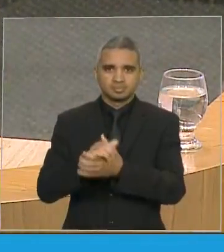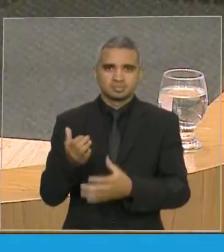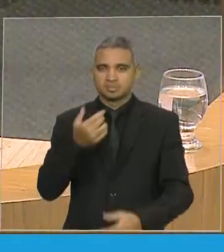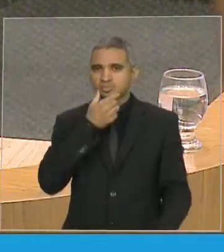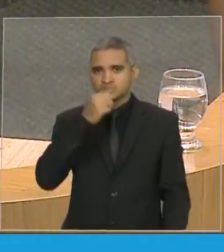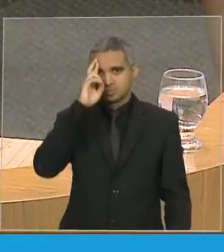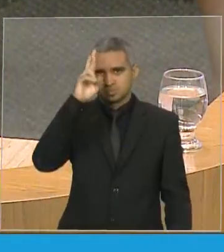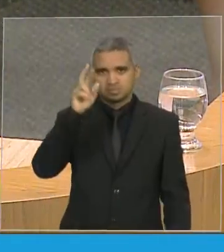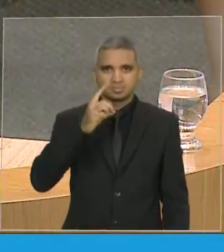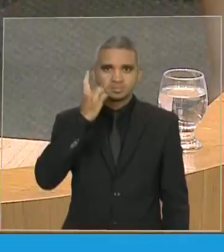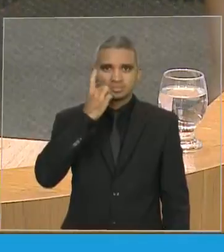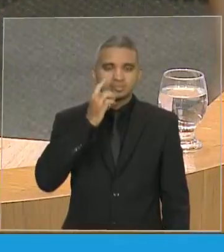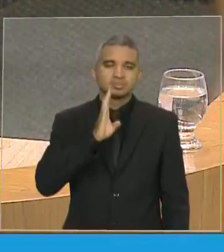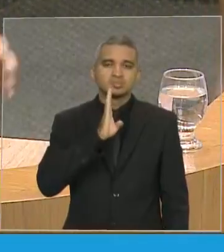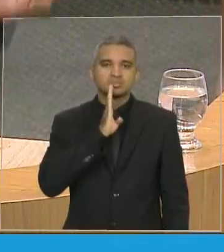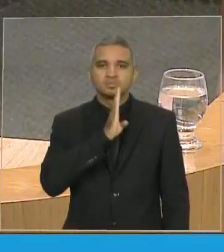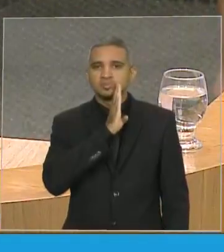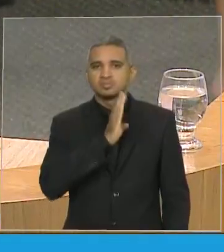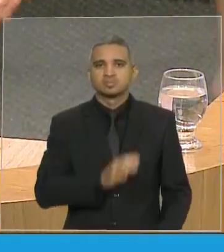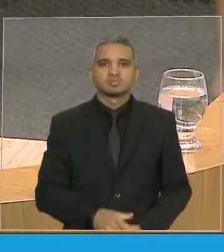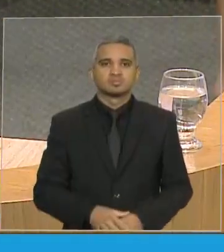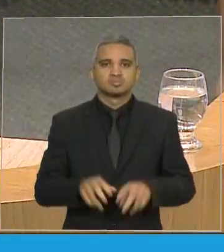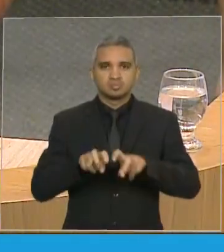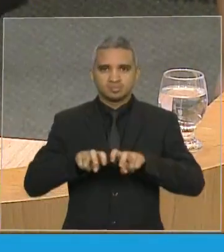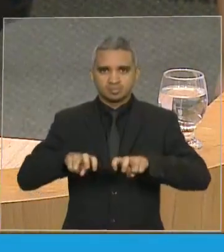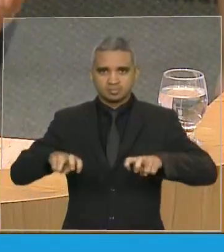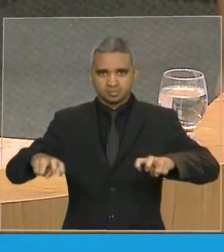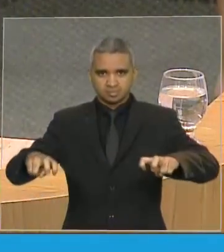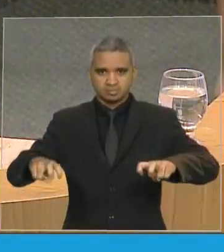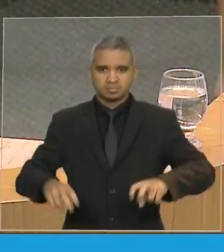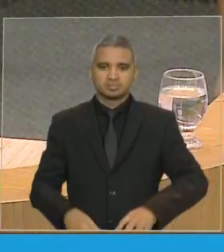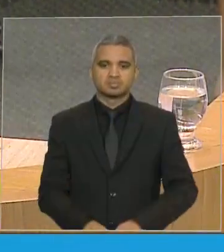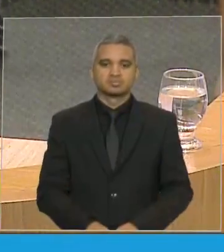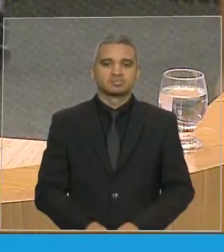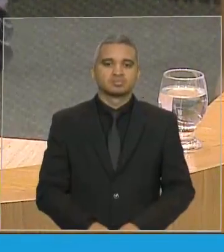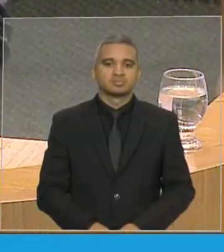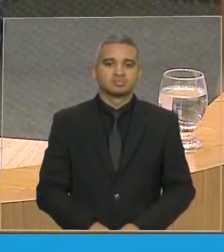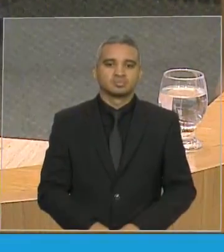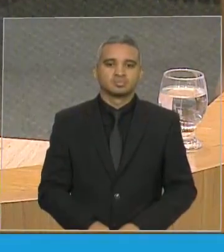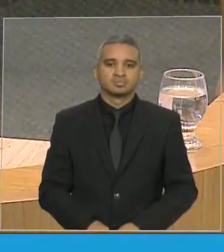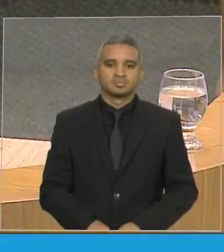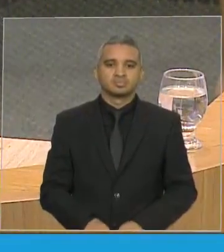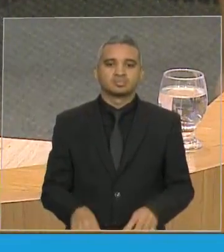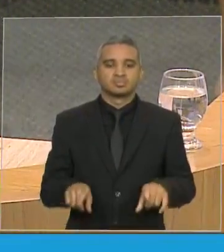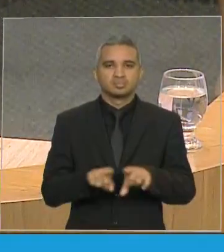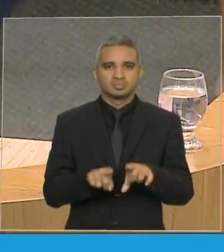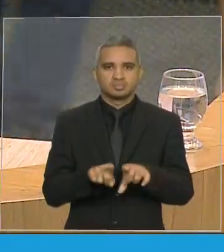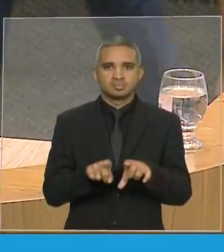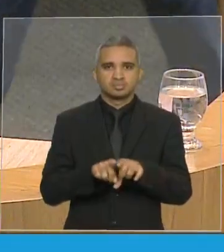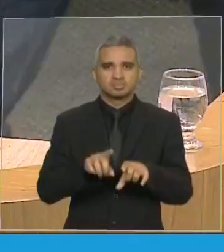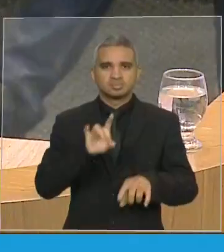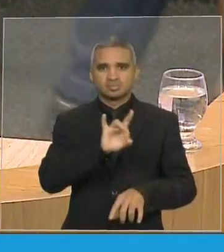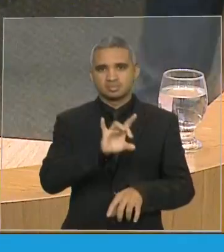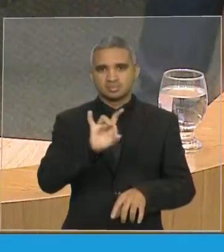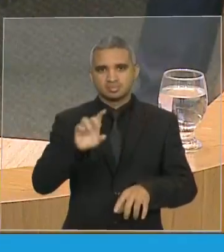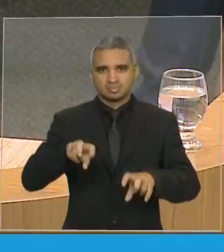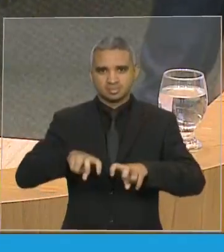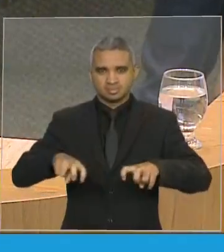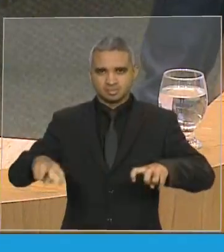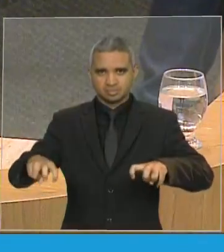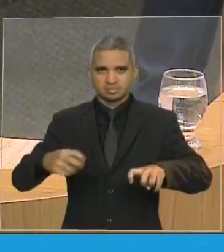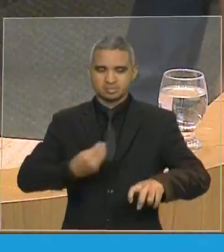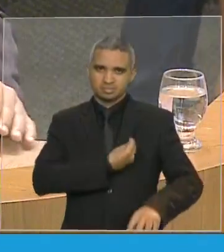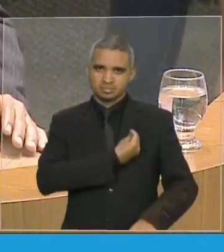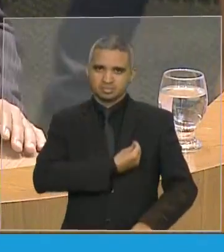senhor deputado Bira do Pindaré, a mesa e, com tua mesa, as autoridades aqui